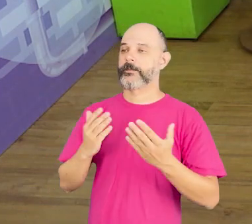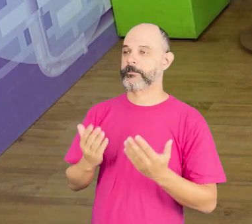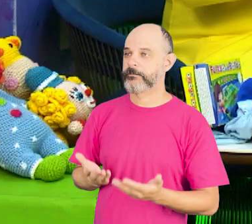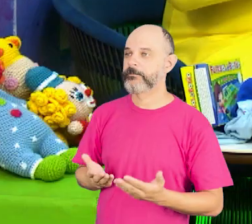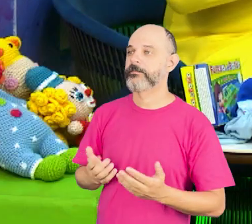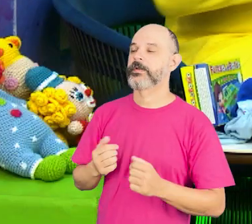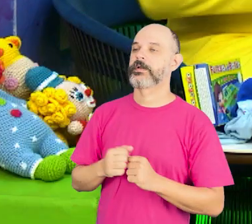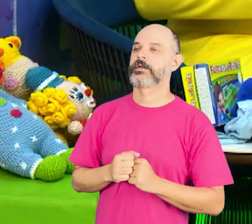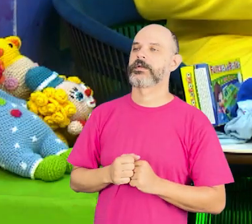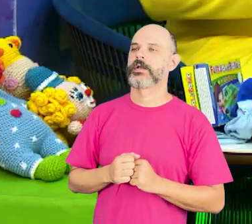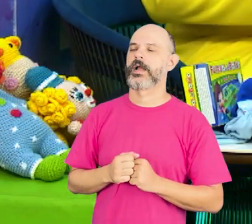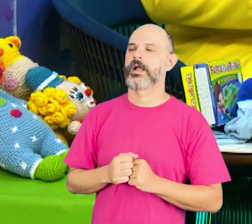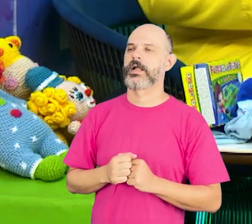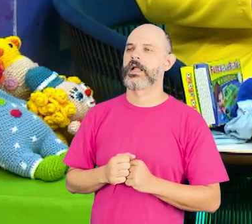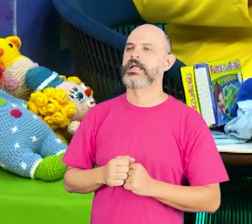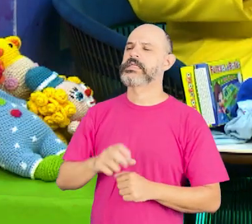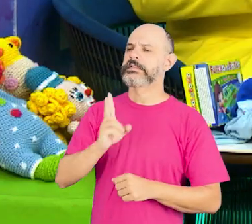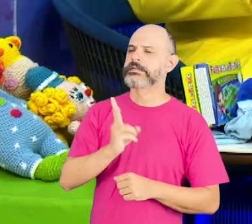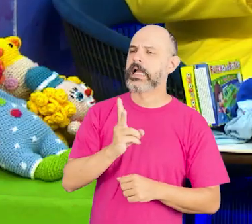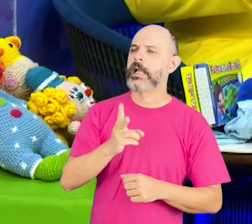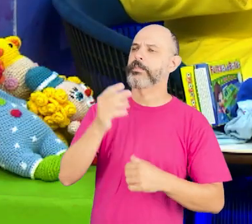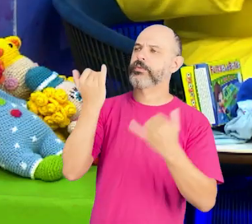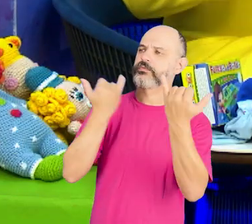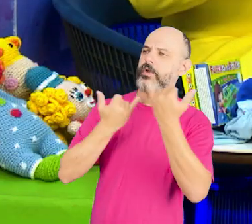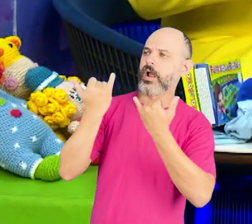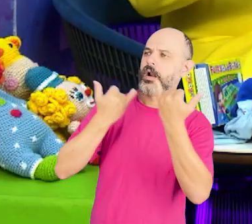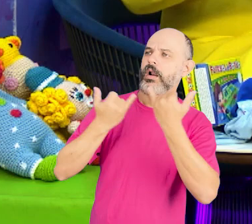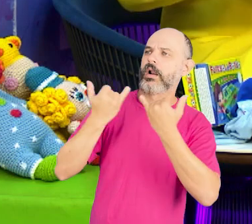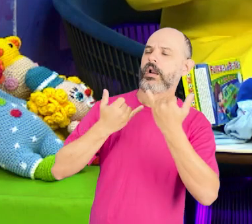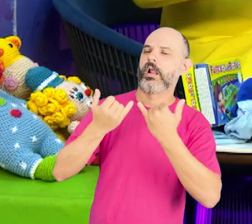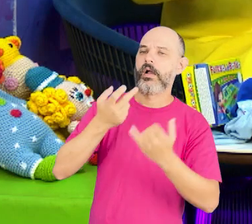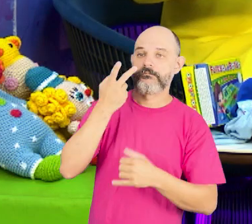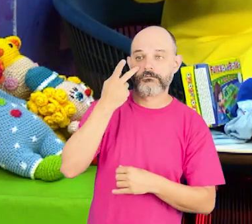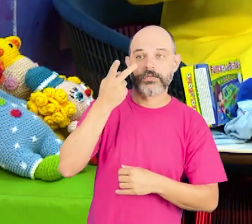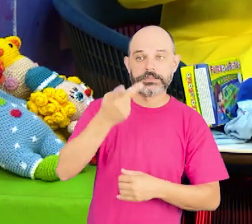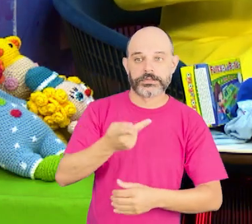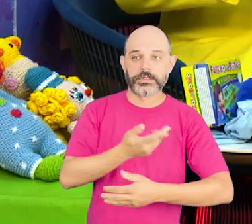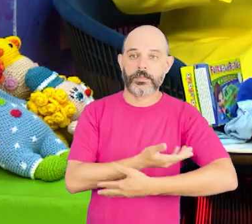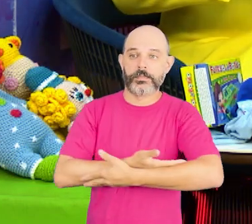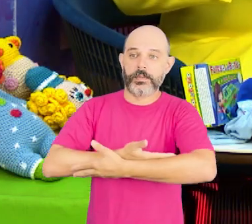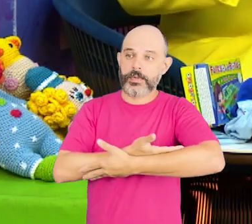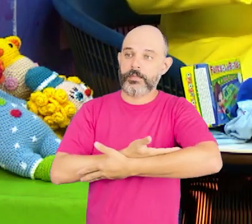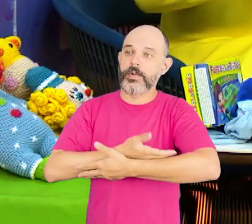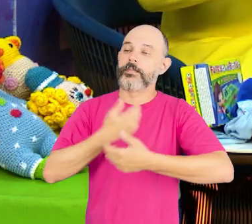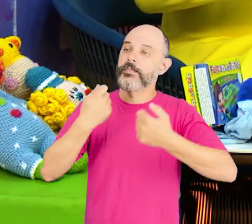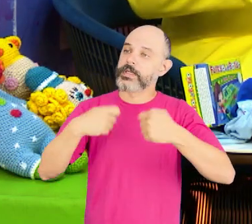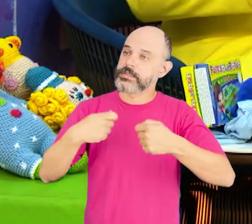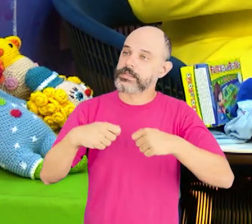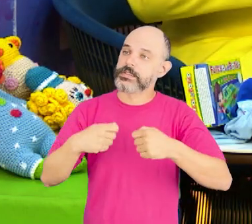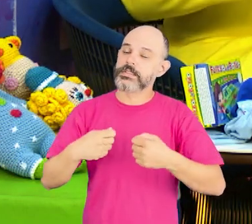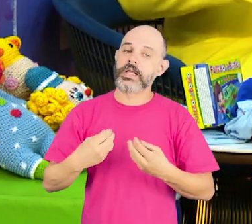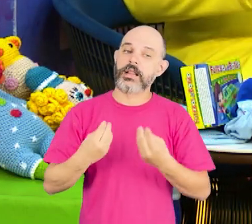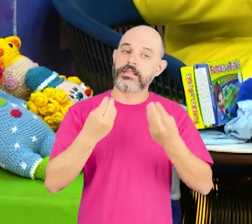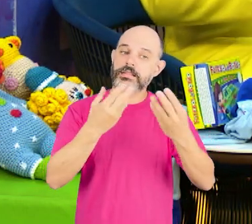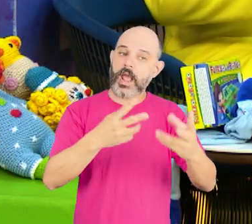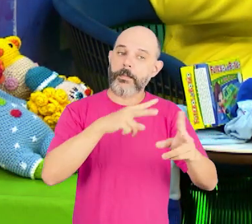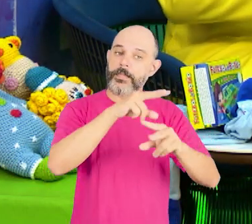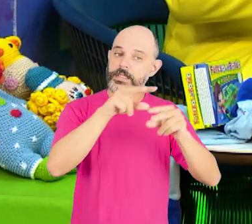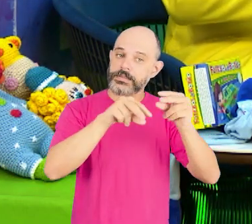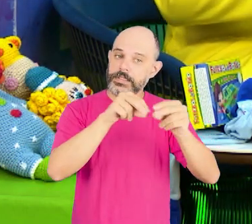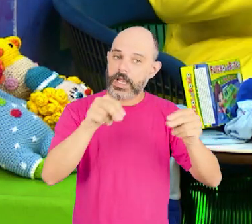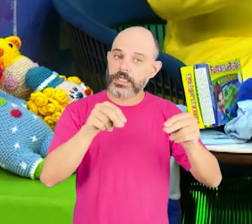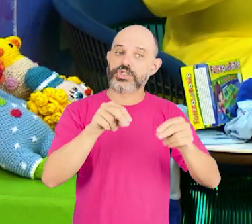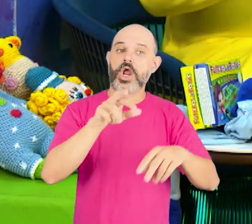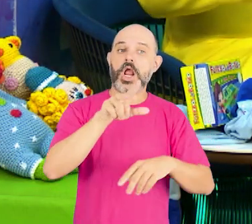Doutora Helga, eu sempre ouço falar que quando a gente visita um recém-nascido, a gente também precisa levar